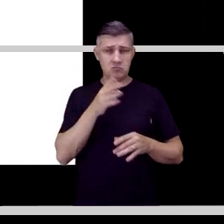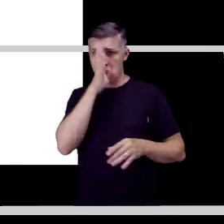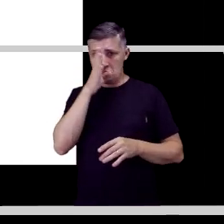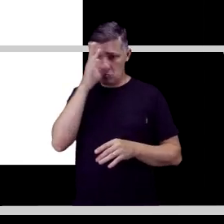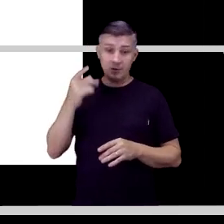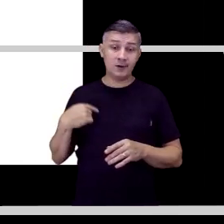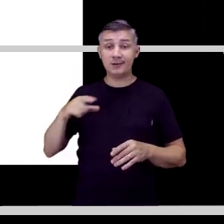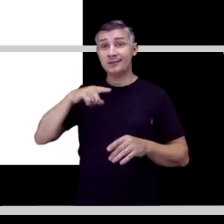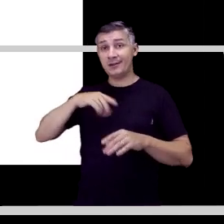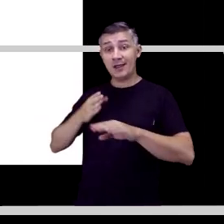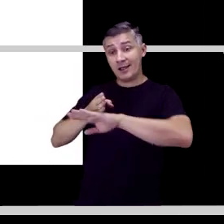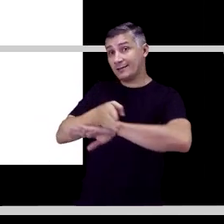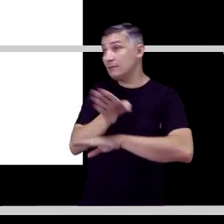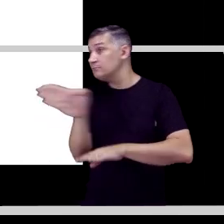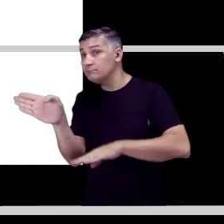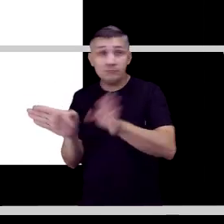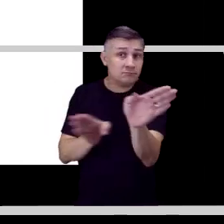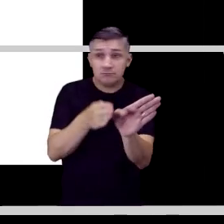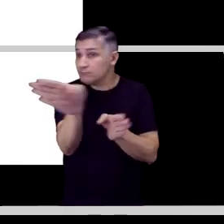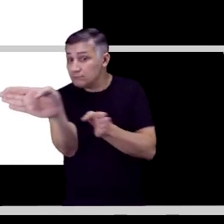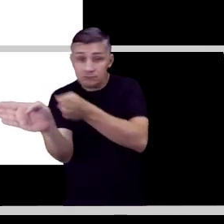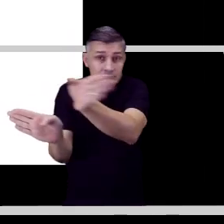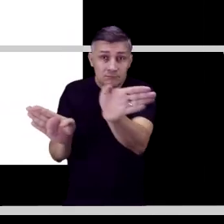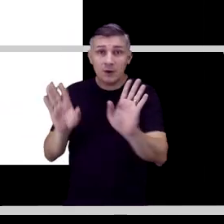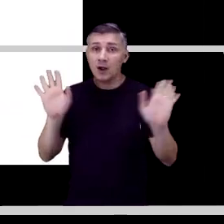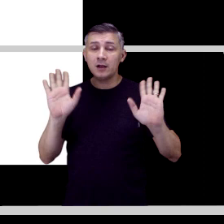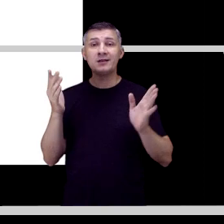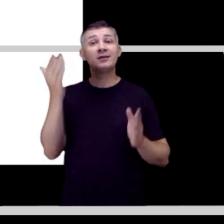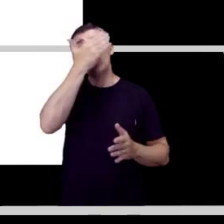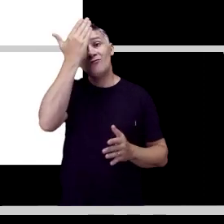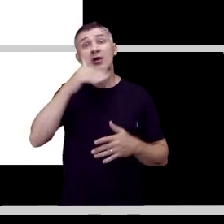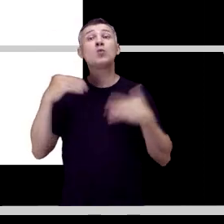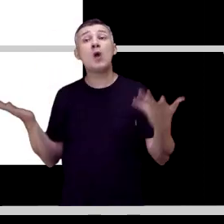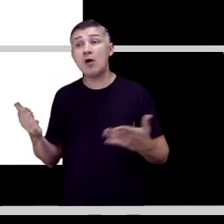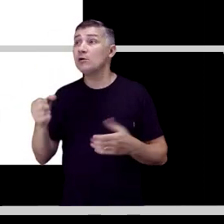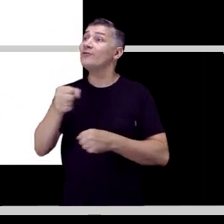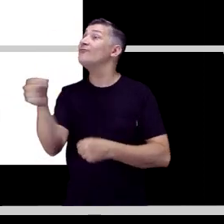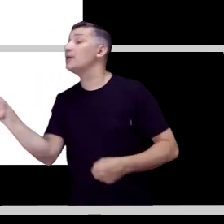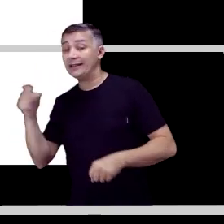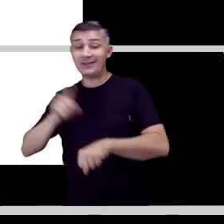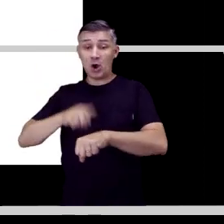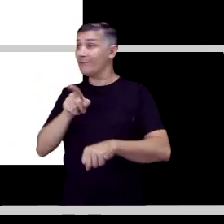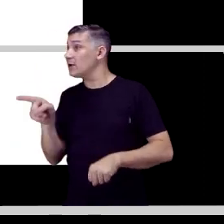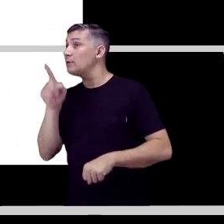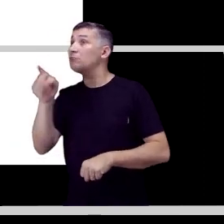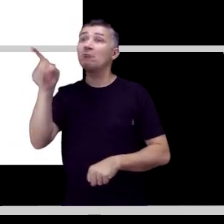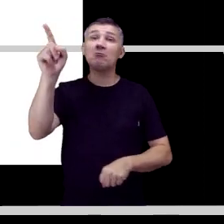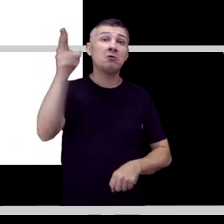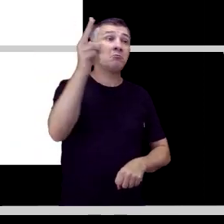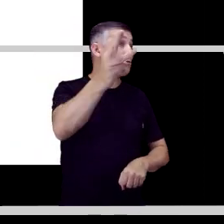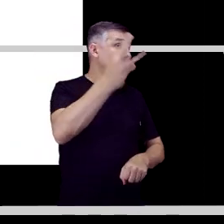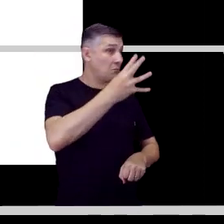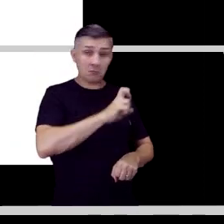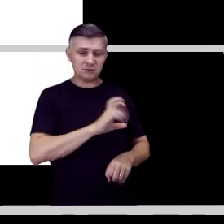de acesso com várias entradas em que a gente não enxerga a porta de todas ao mesmo tempo,